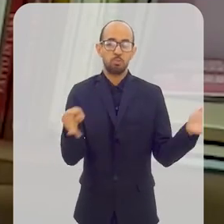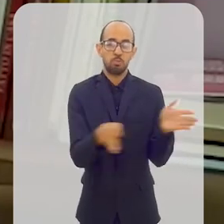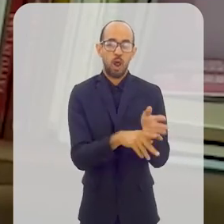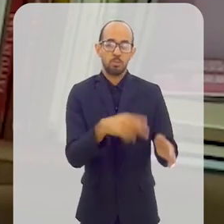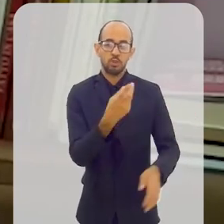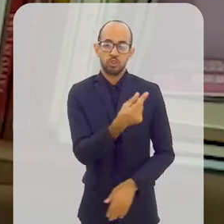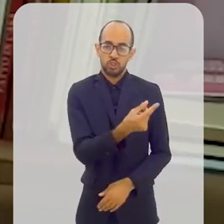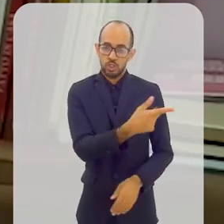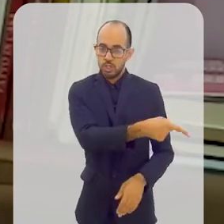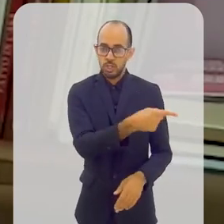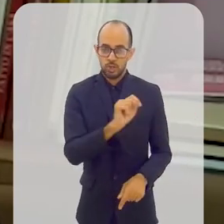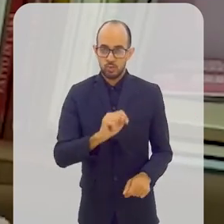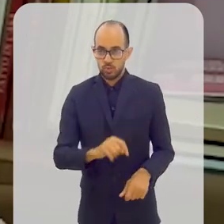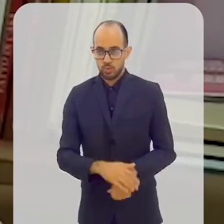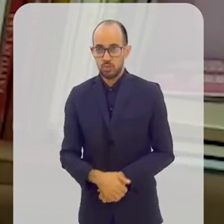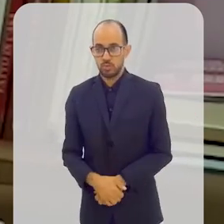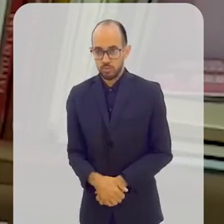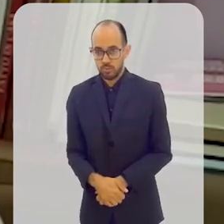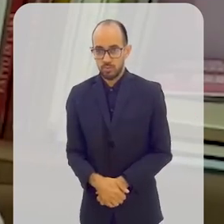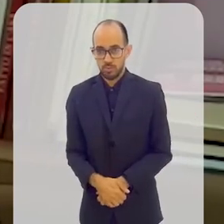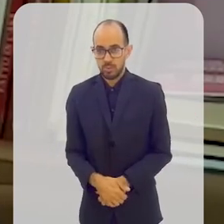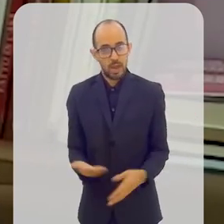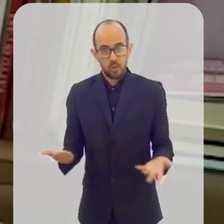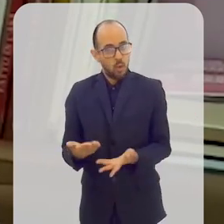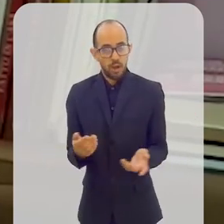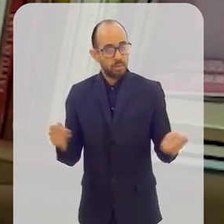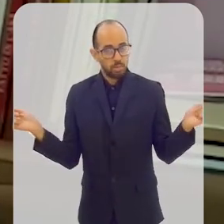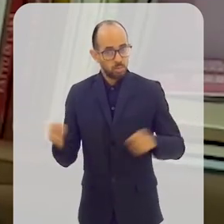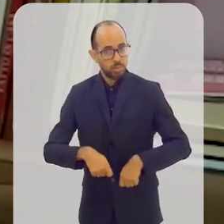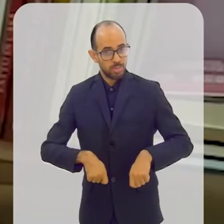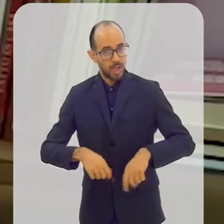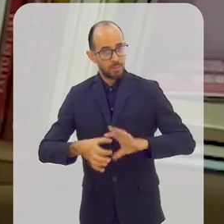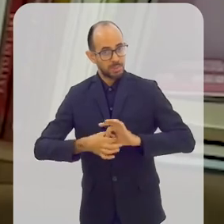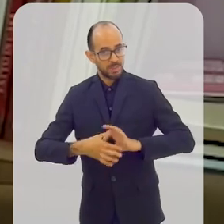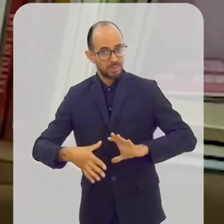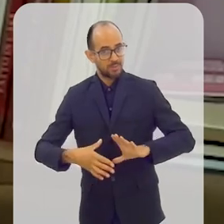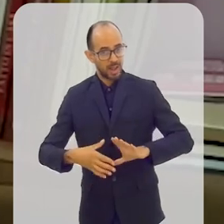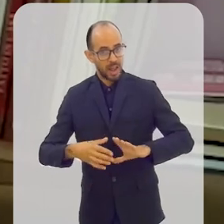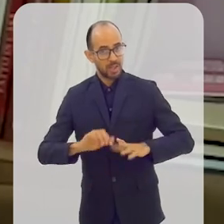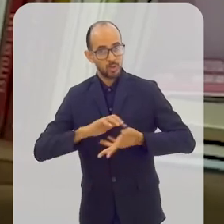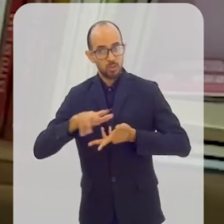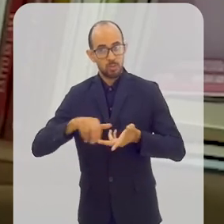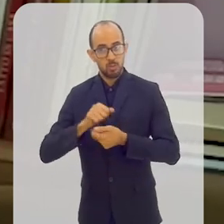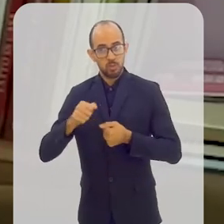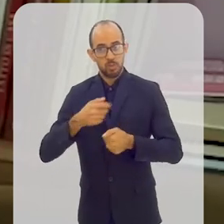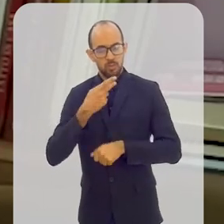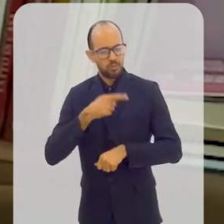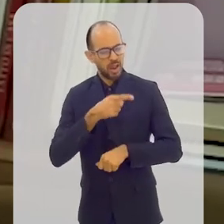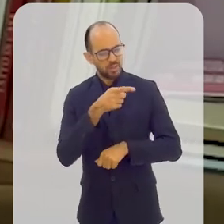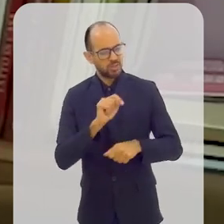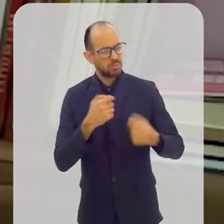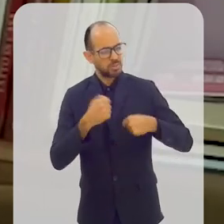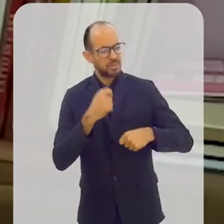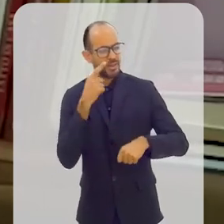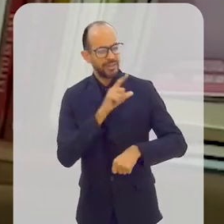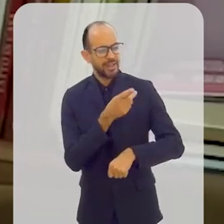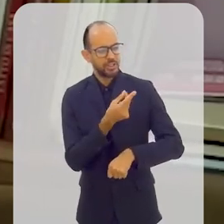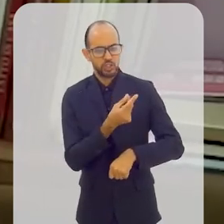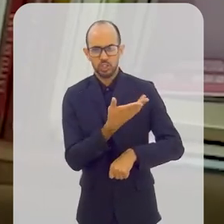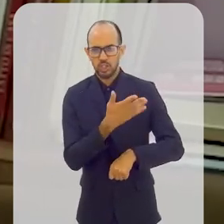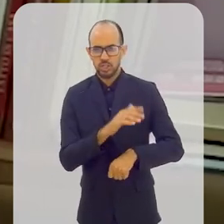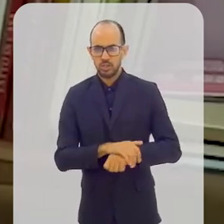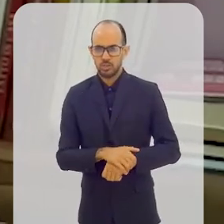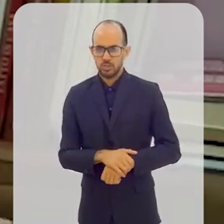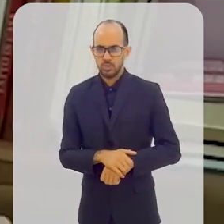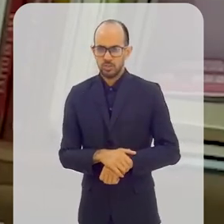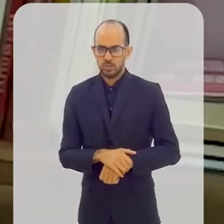para eles. E daí eles caíram numa armadilha. Agora eles não conseguem mais se livrar disso. E o mundo fica falando para eles, mas você tem que ganhar dinheiro.